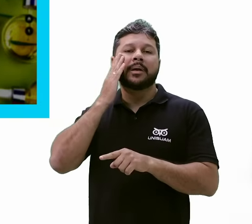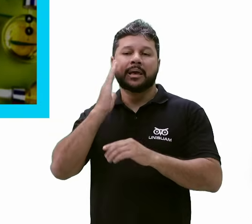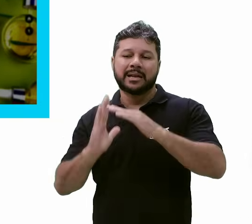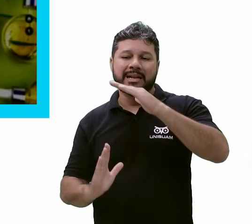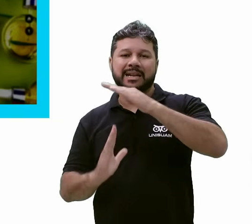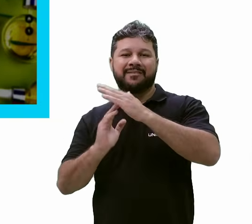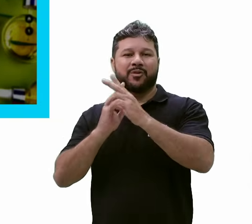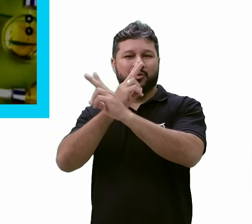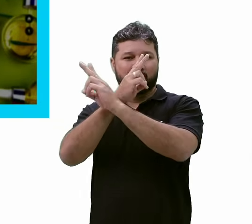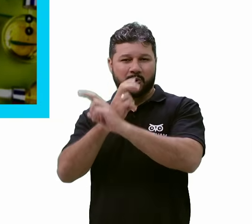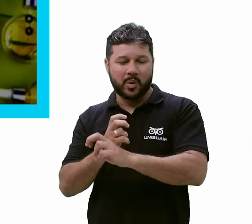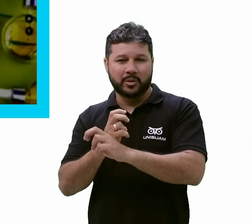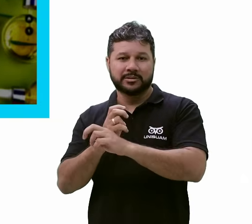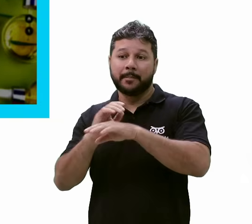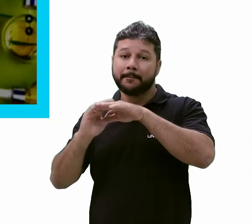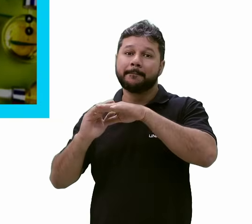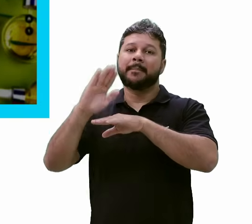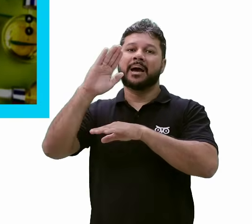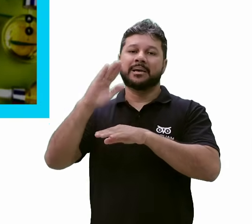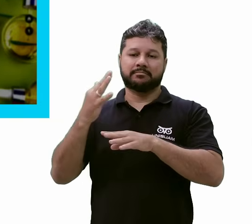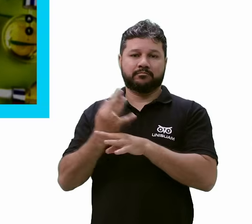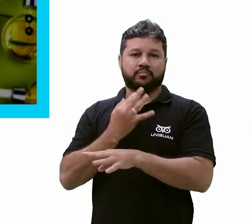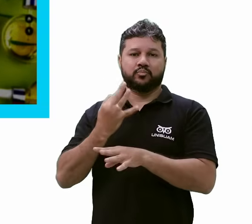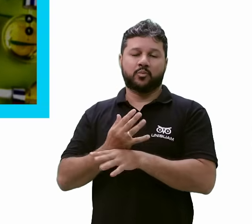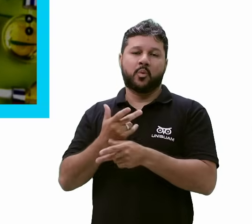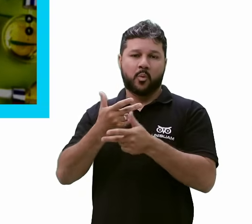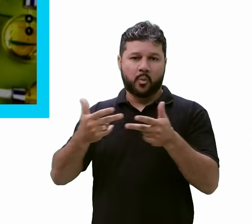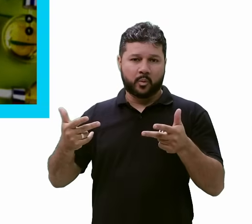de toxicidade maior de determinada coisa.